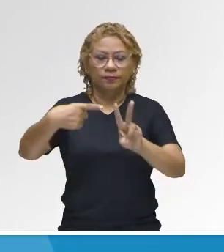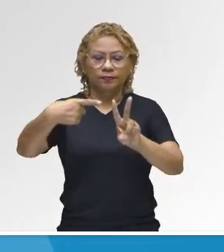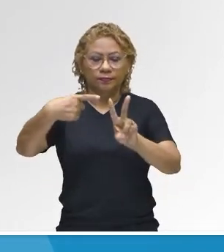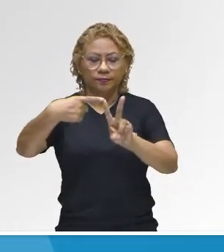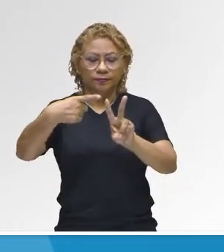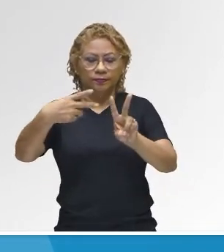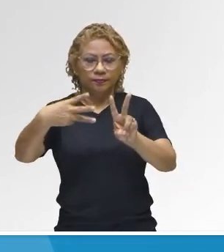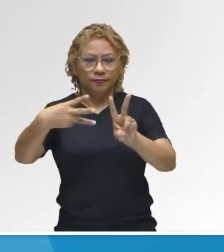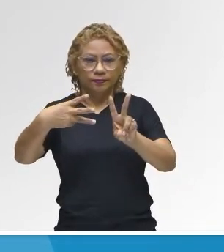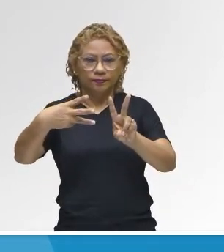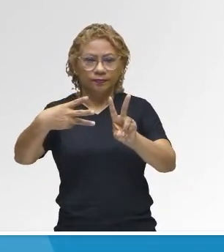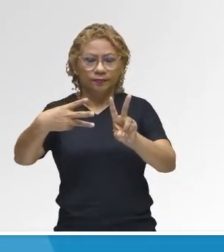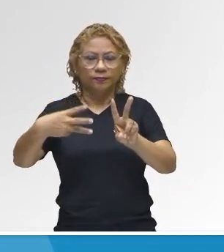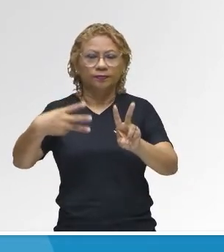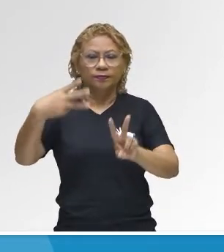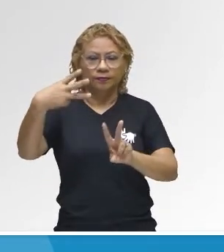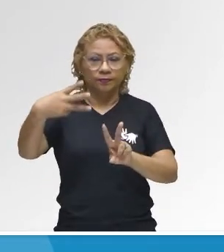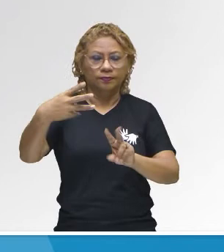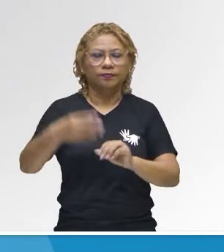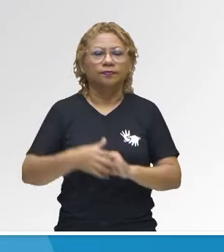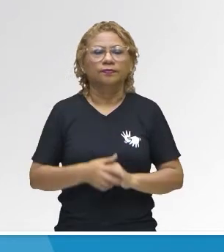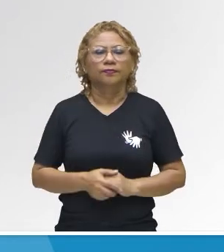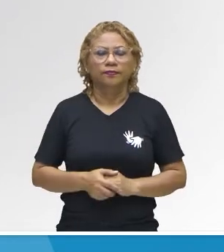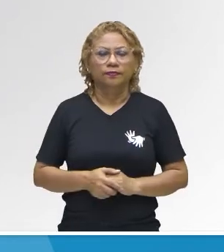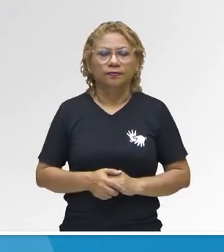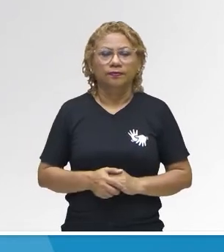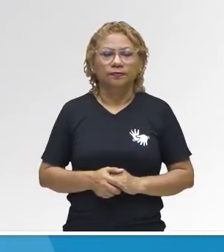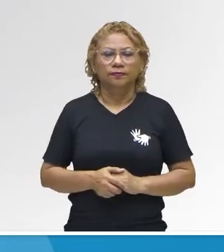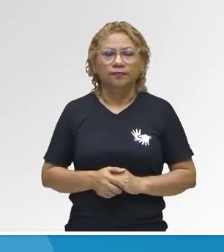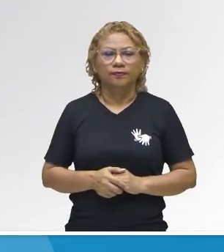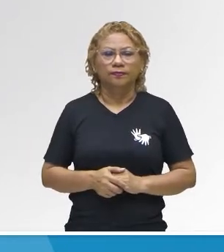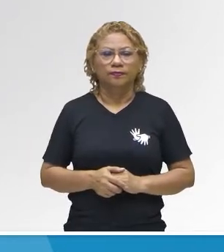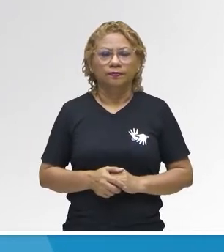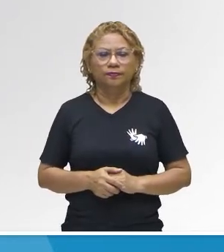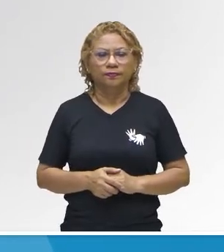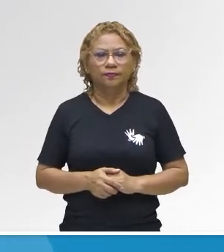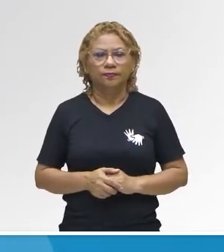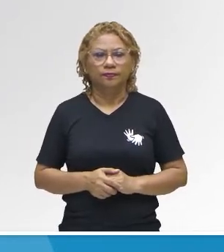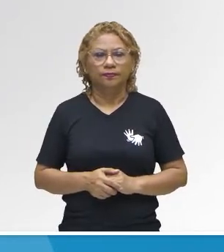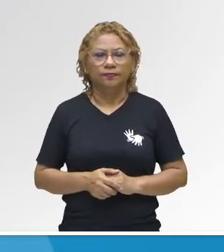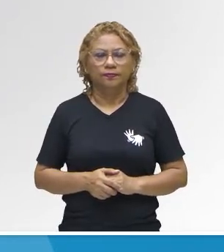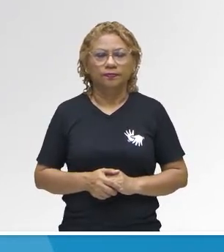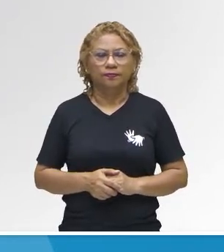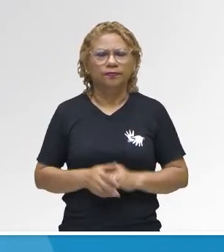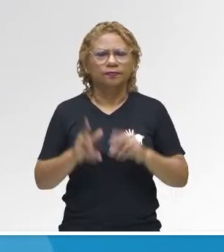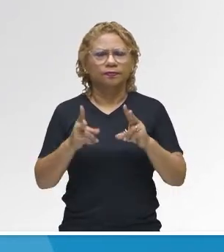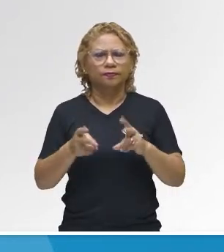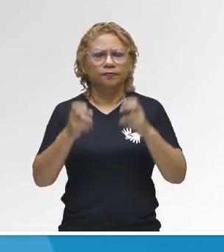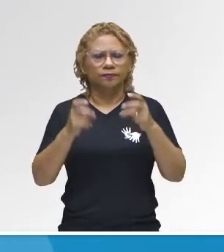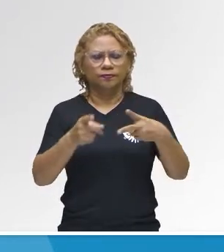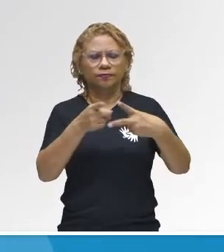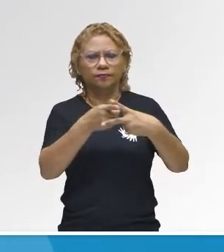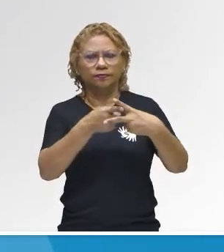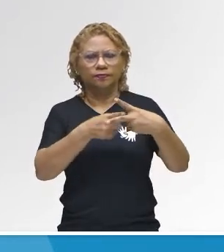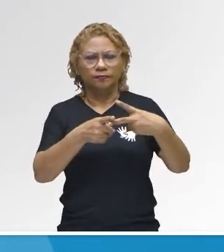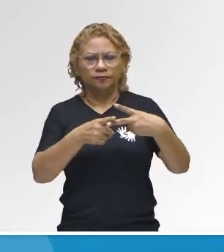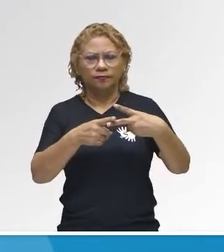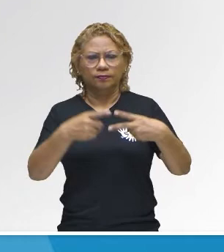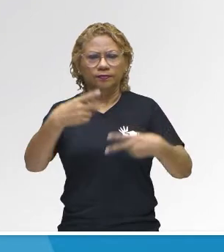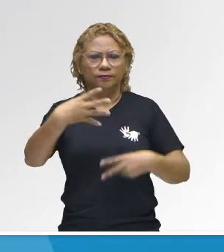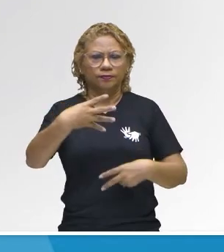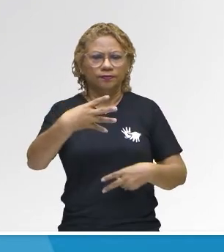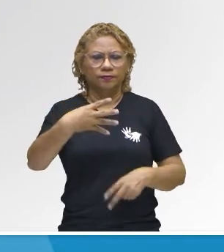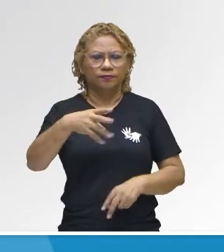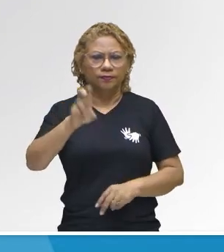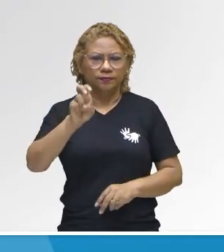O mesmo acontece quando a gente tem o ângulo de 45 graus. Vejam que parte